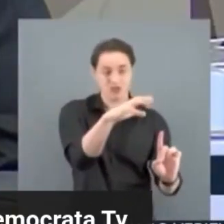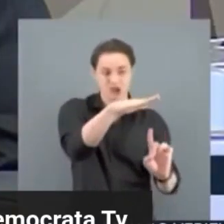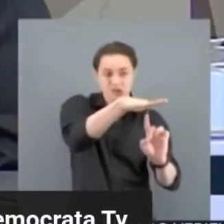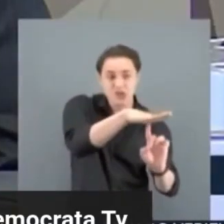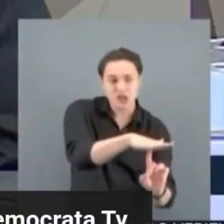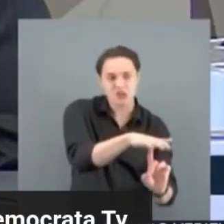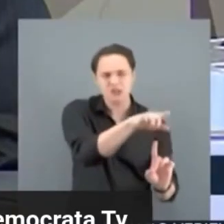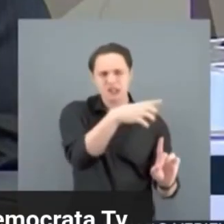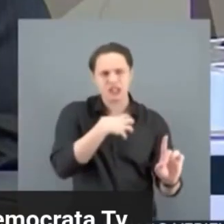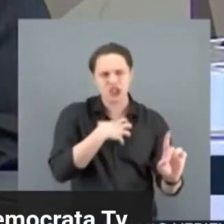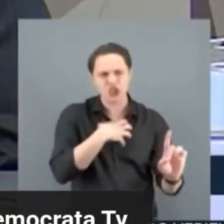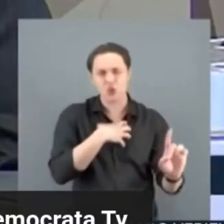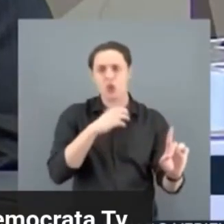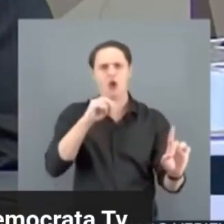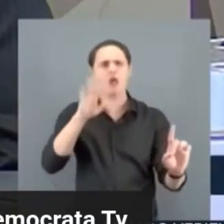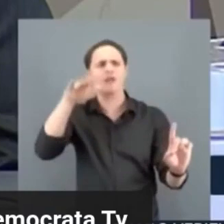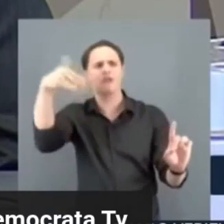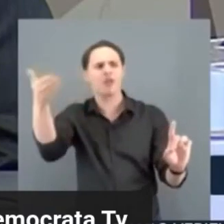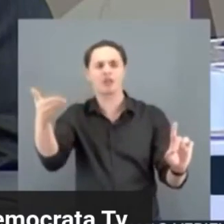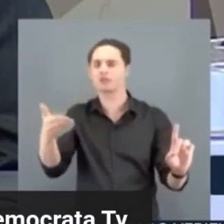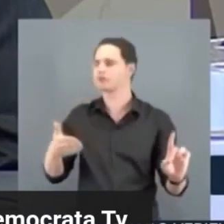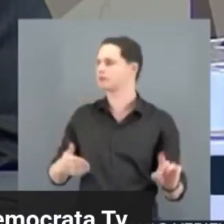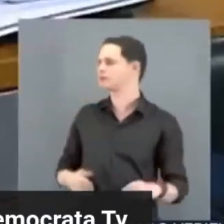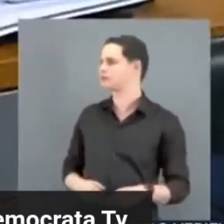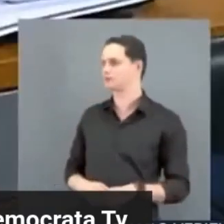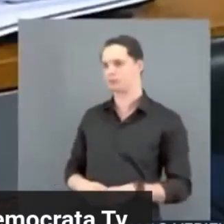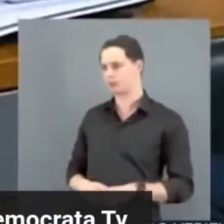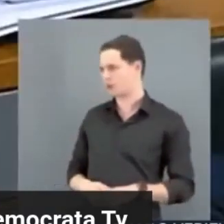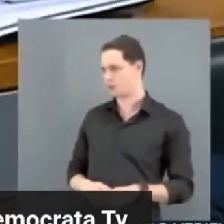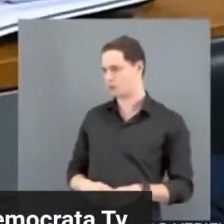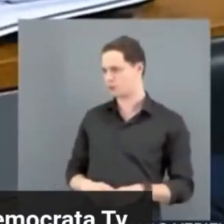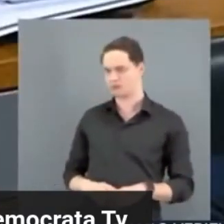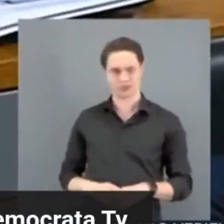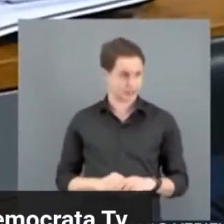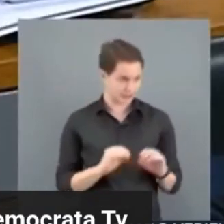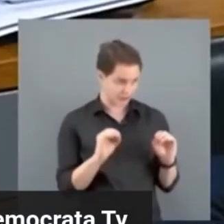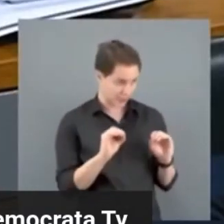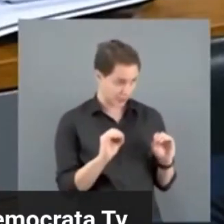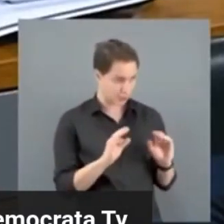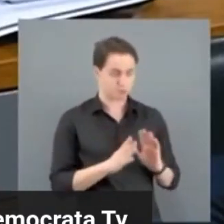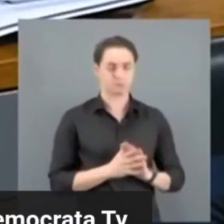fora? Não. Nem um pouco.